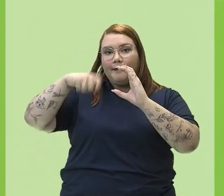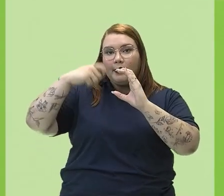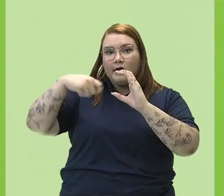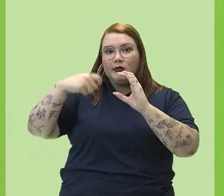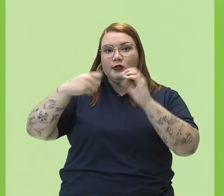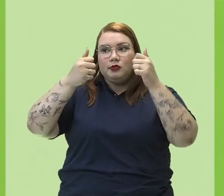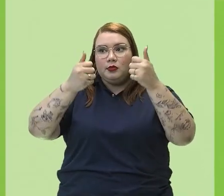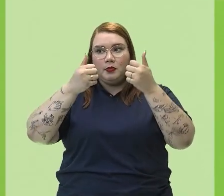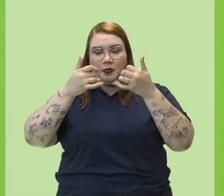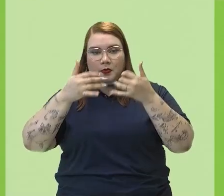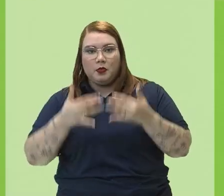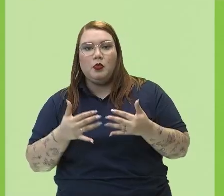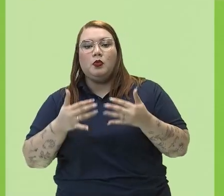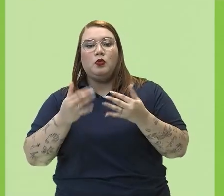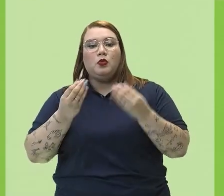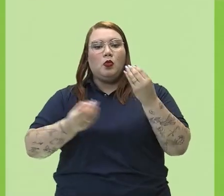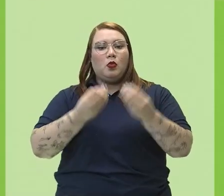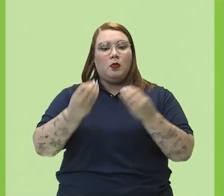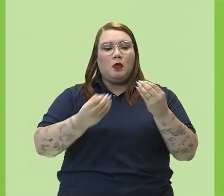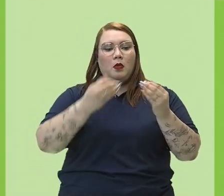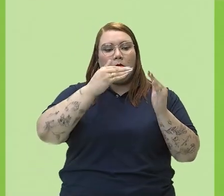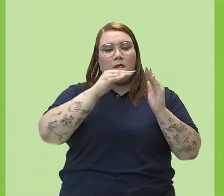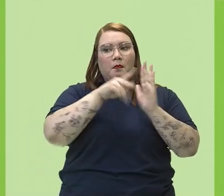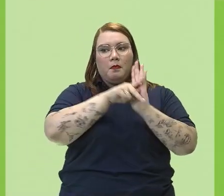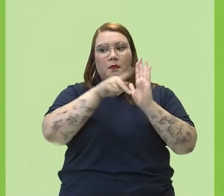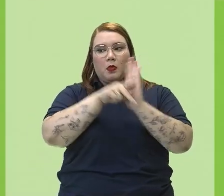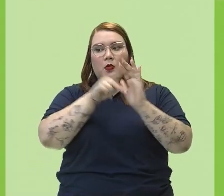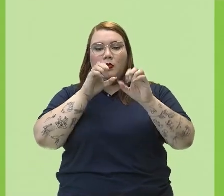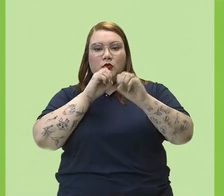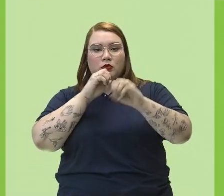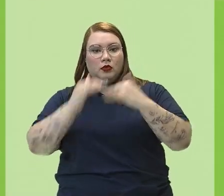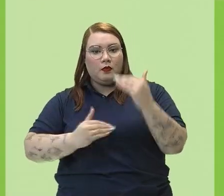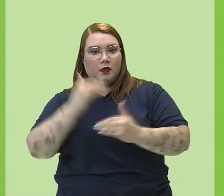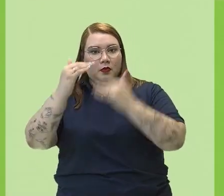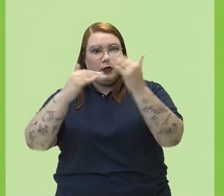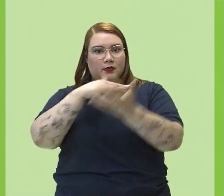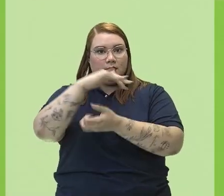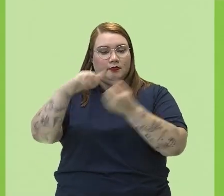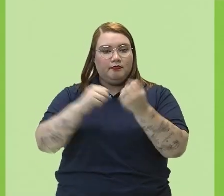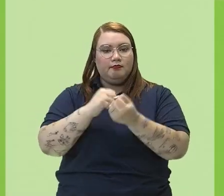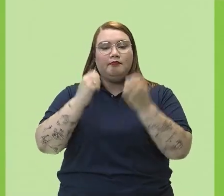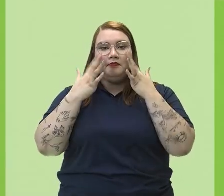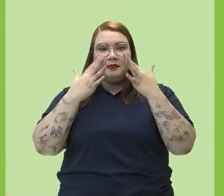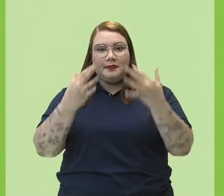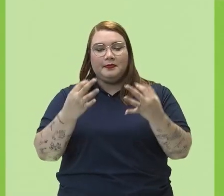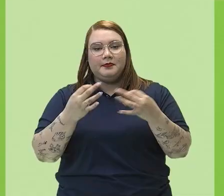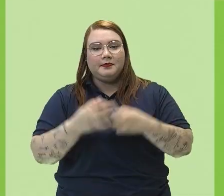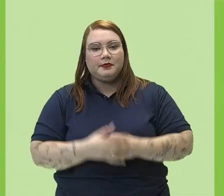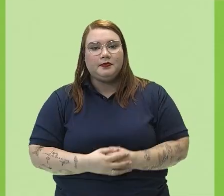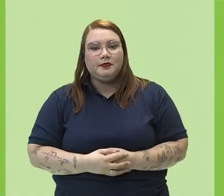fala aí para a gente sobre os pilares do desenvolvimento sustentável, né, então observe aí com atenção.